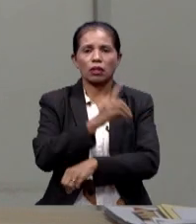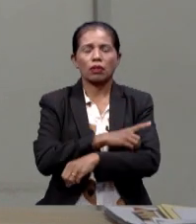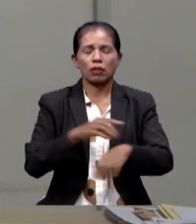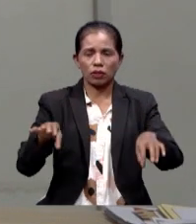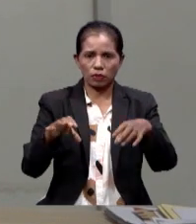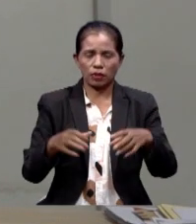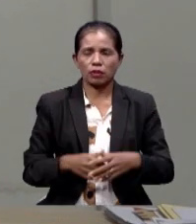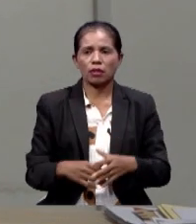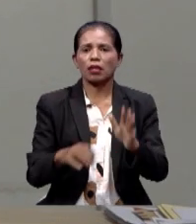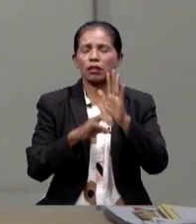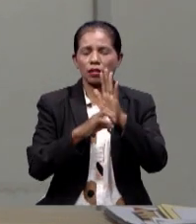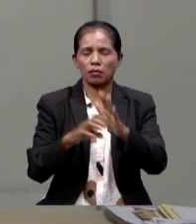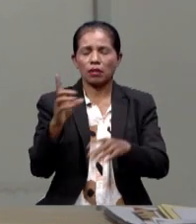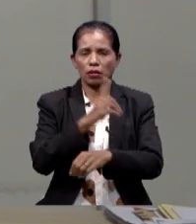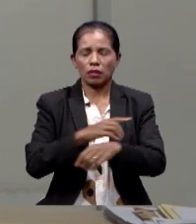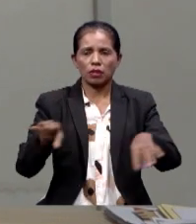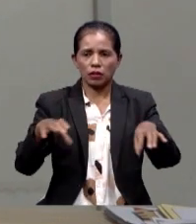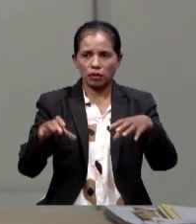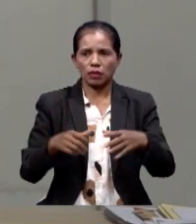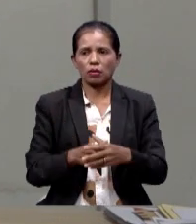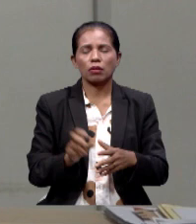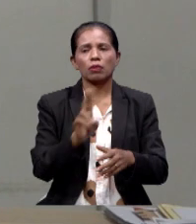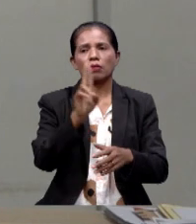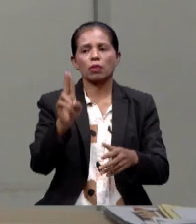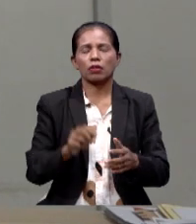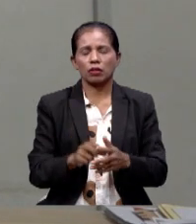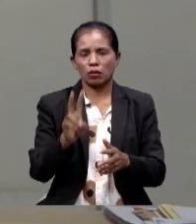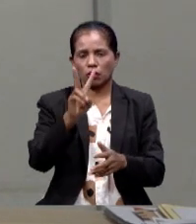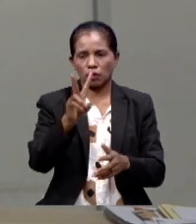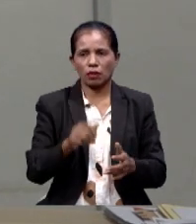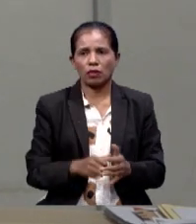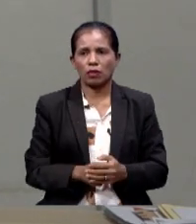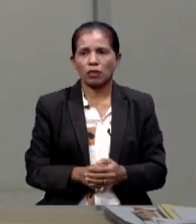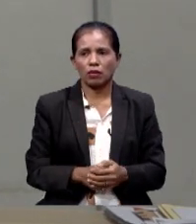exemplo, iha lorong servisu ne iha utilização ne iha boa trua.